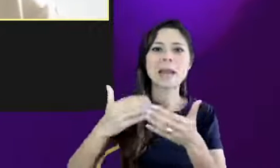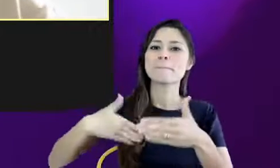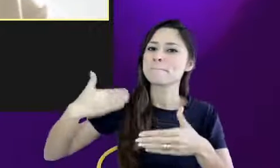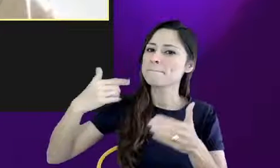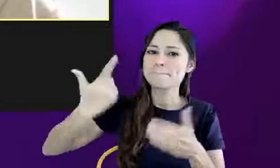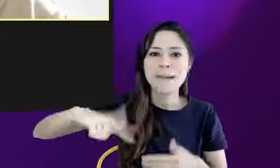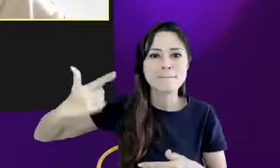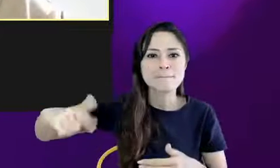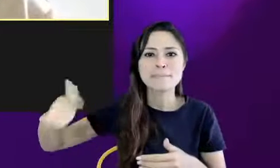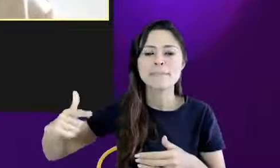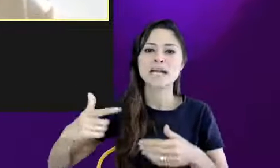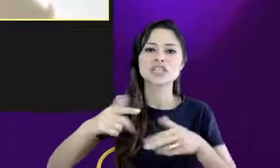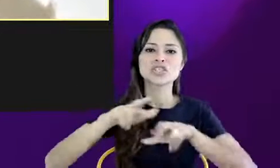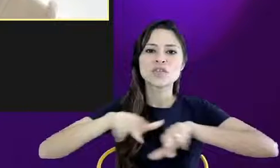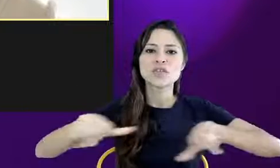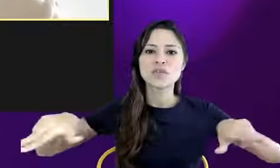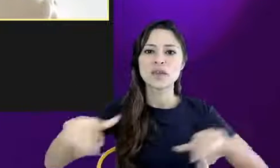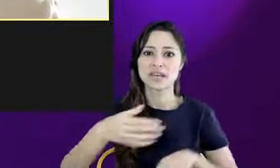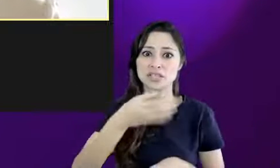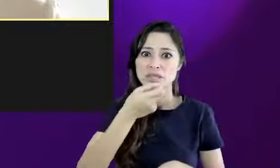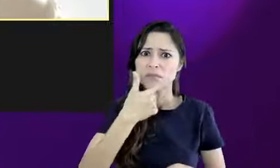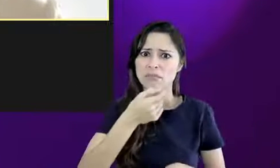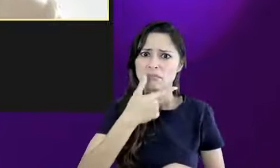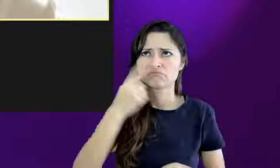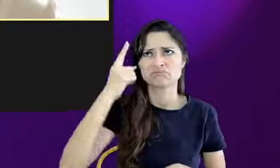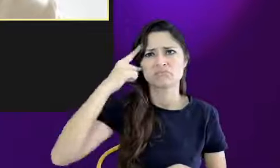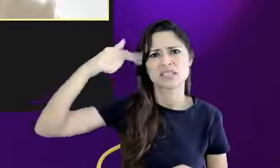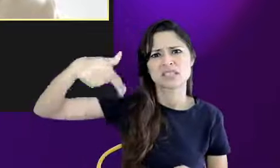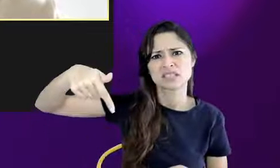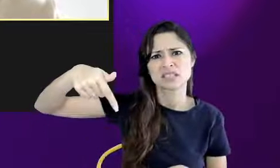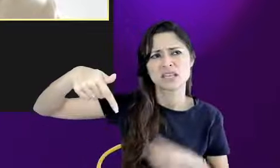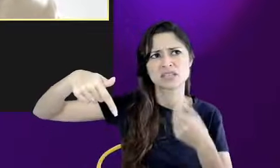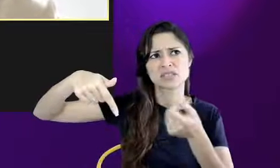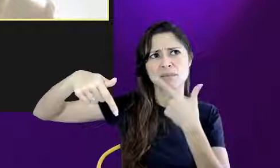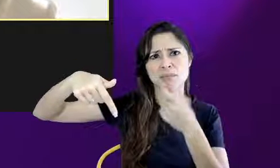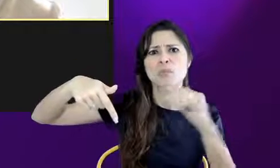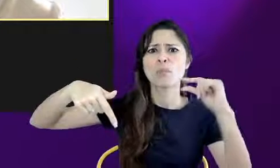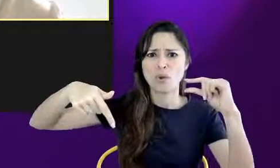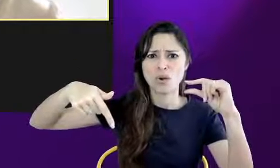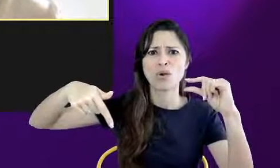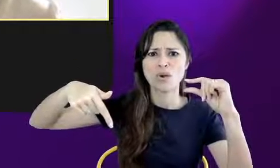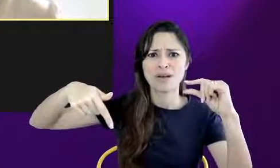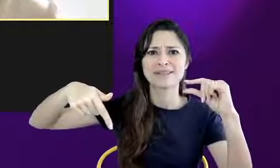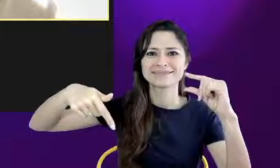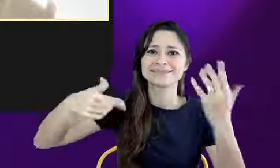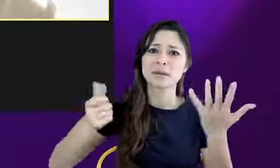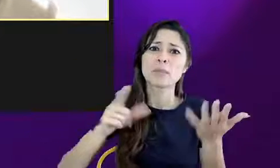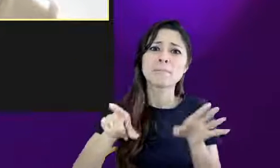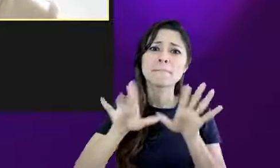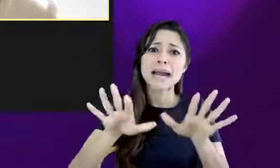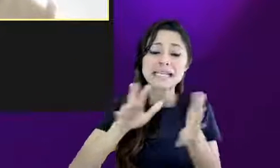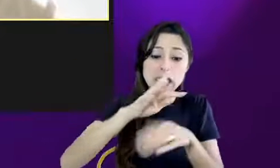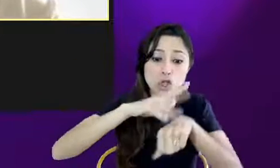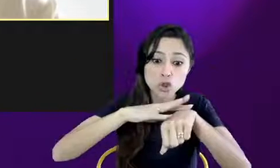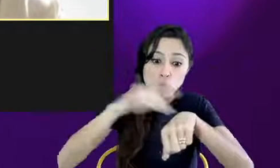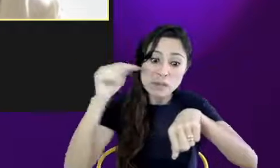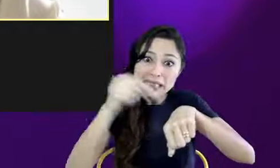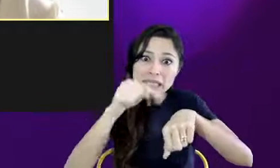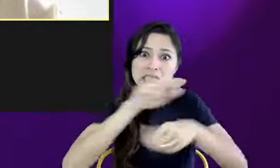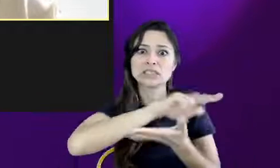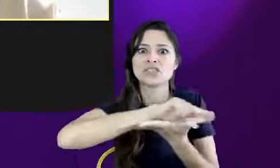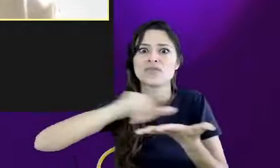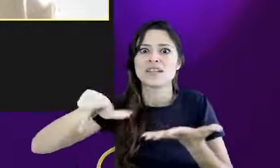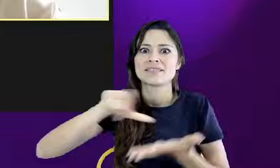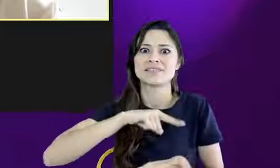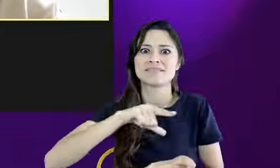porque se fala 7 ainda são poucas perante as diferenças fenotípicas que nós temos na doença, mas mesmo